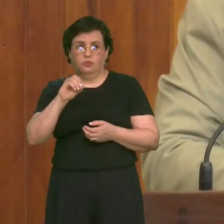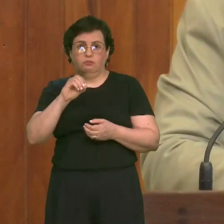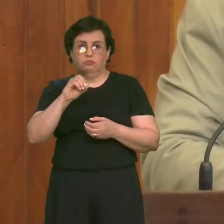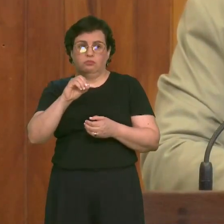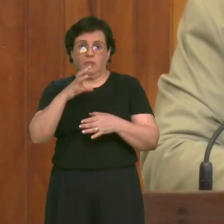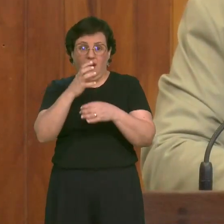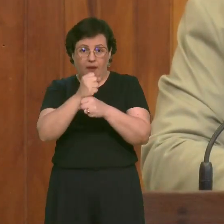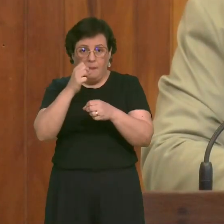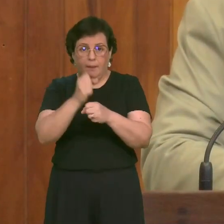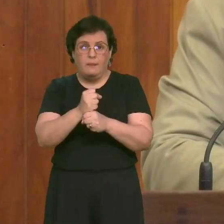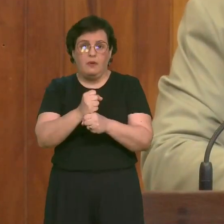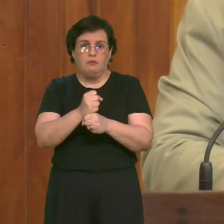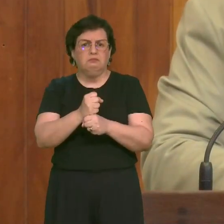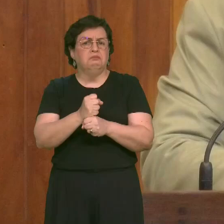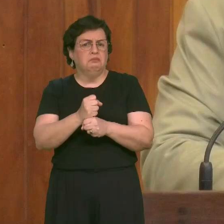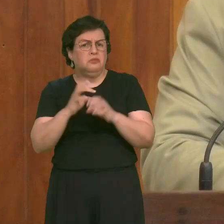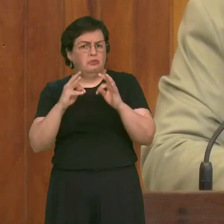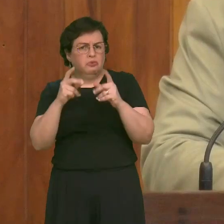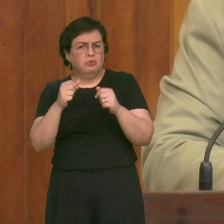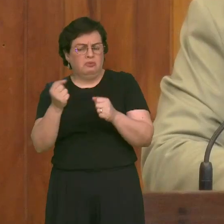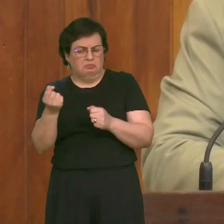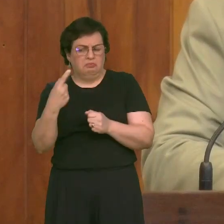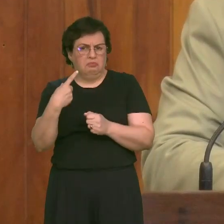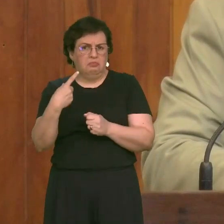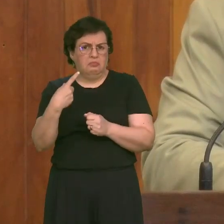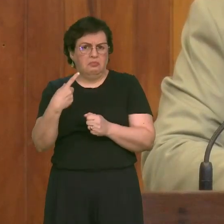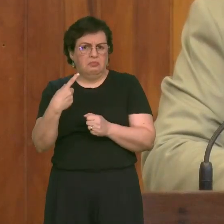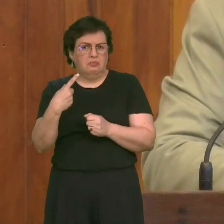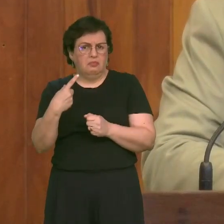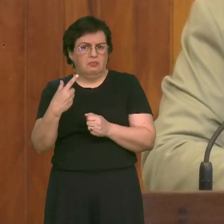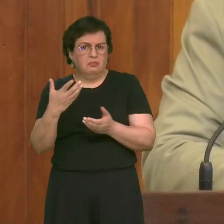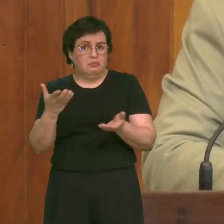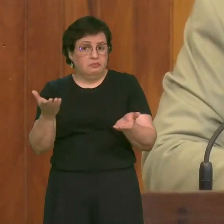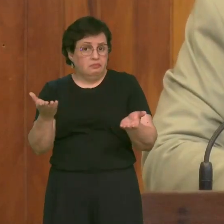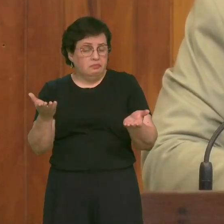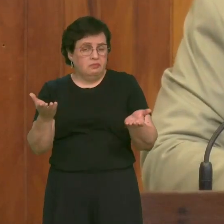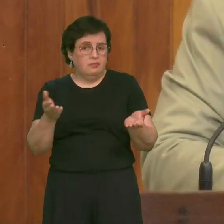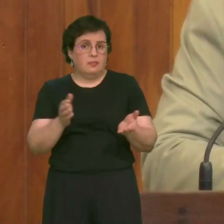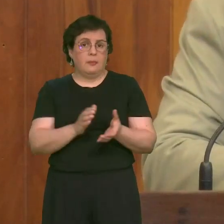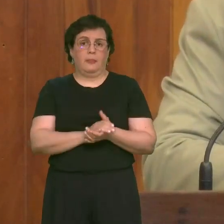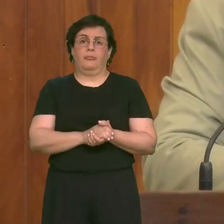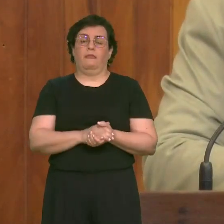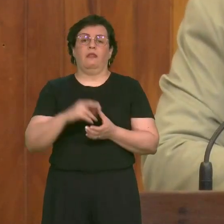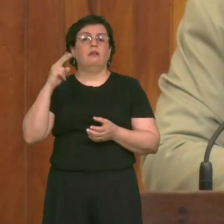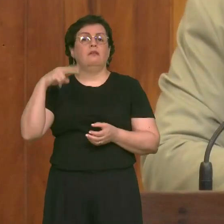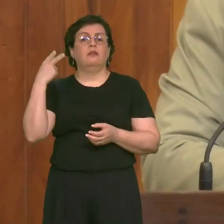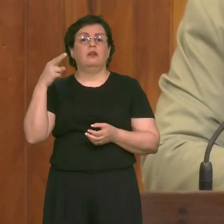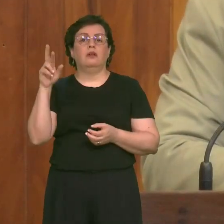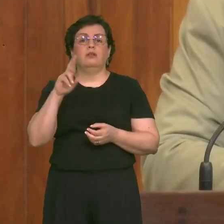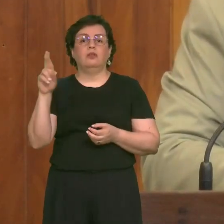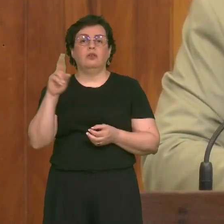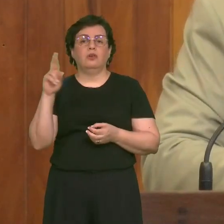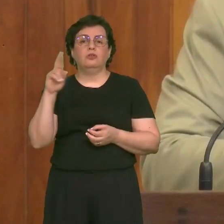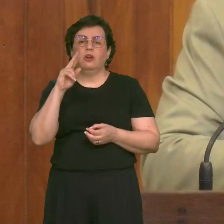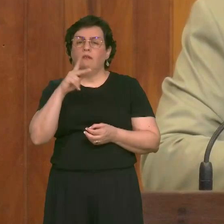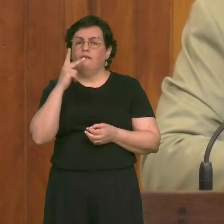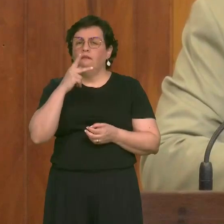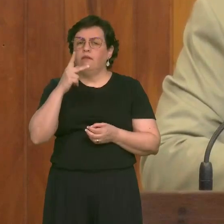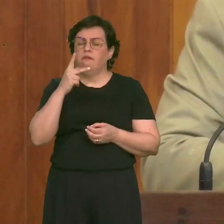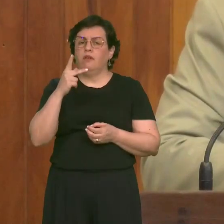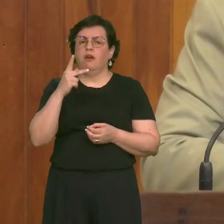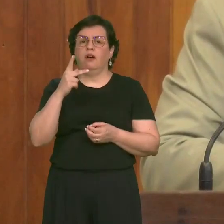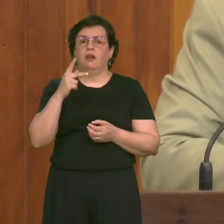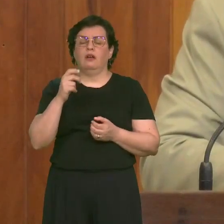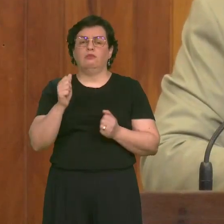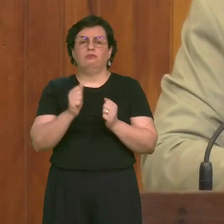Rogério tudo muito estranho não é e o vereador Rogerinho fala que com propriedade